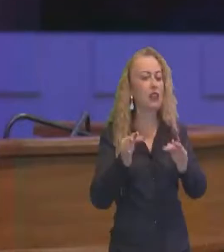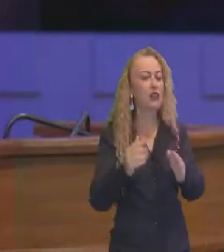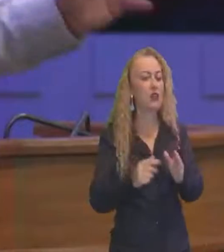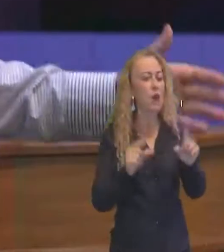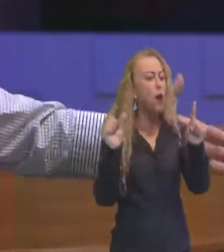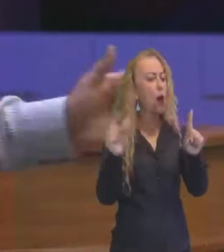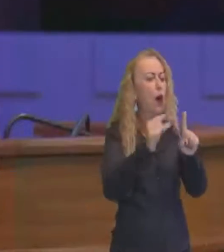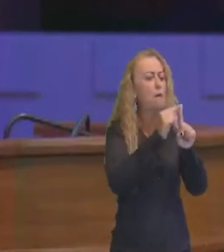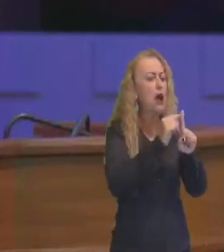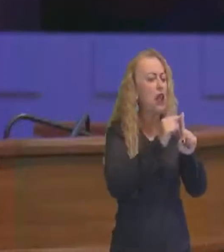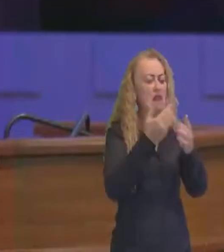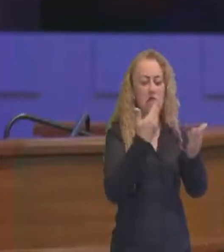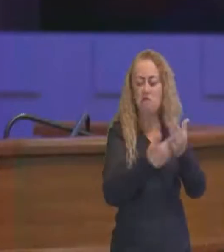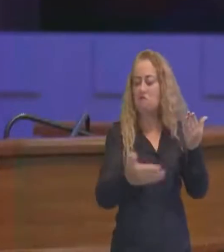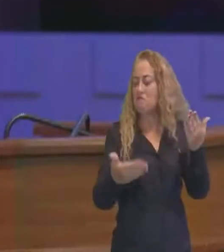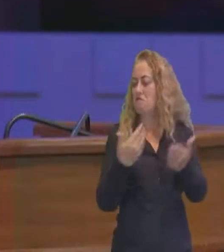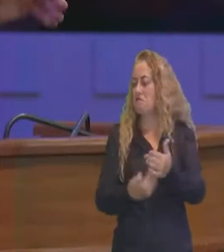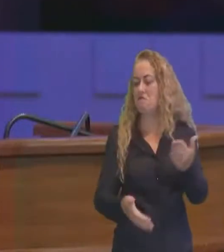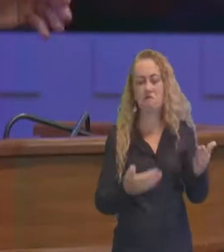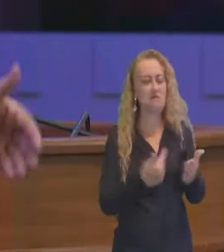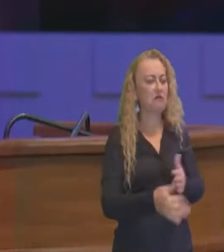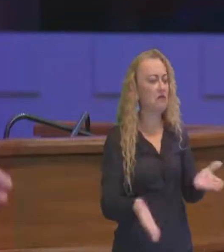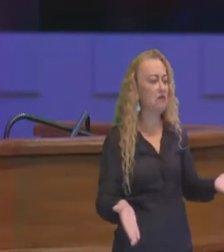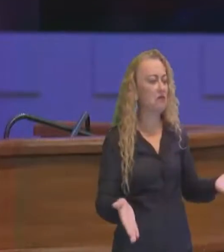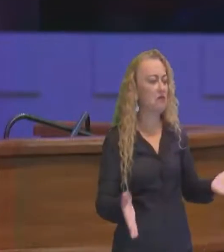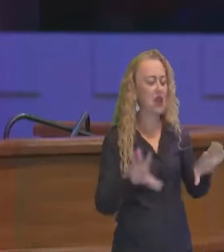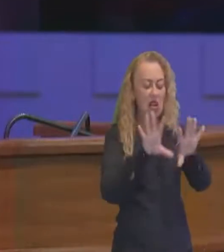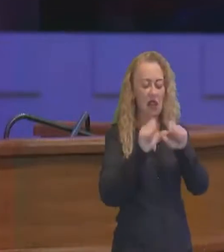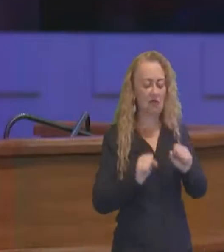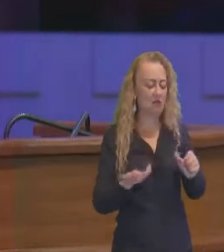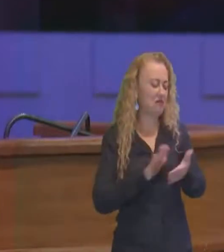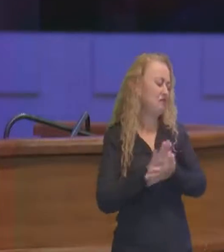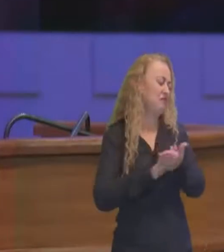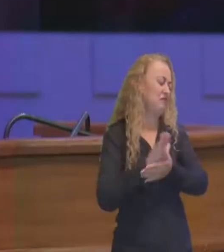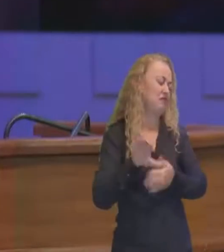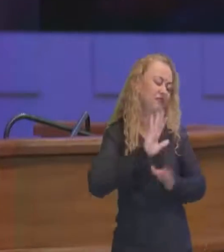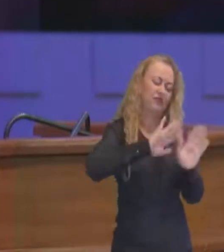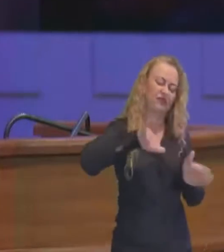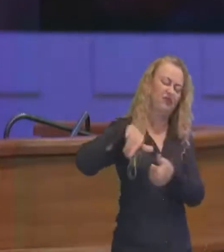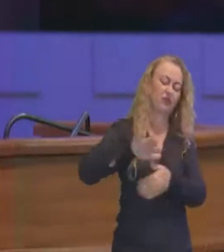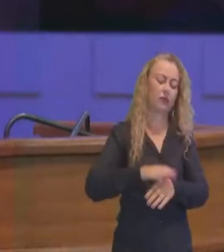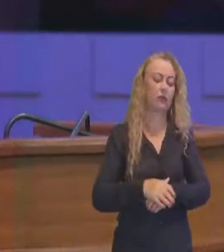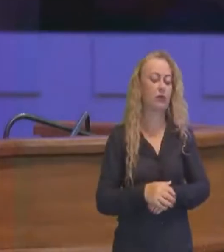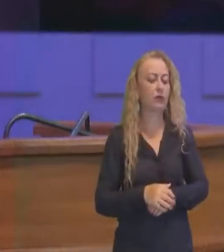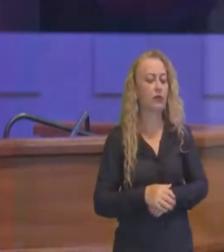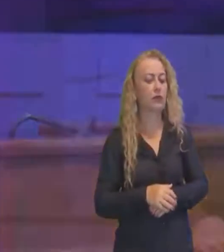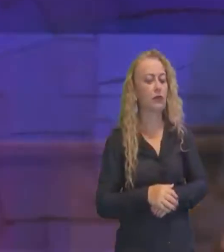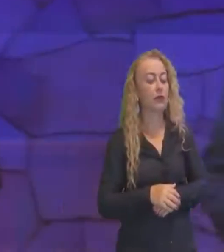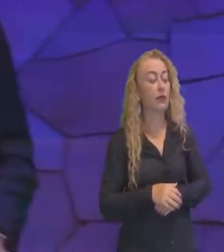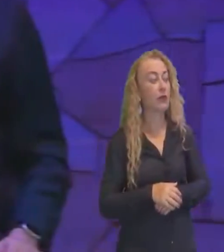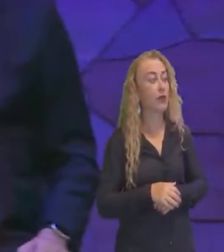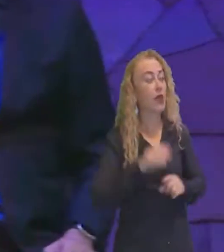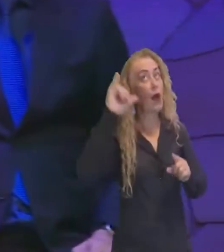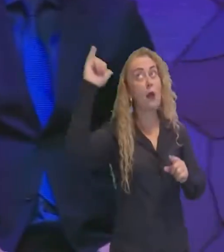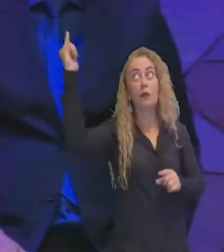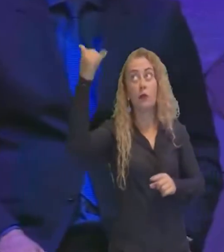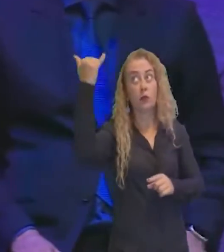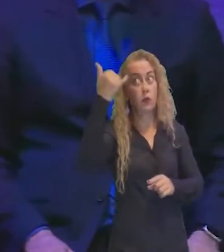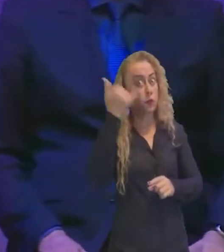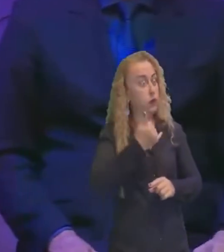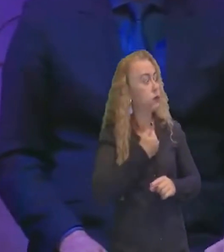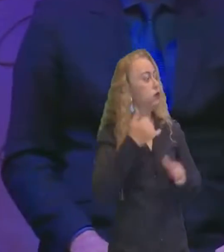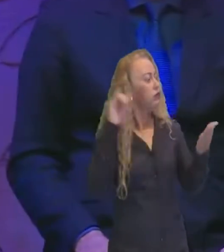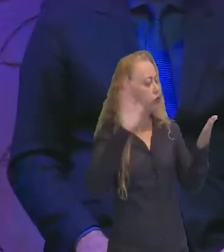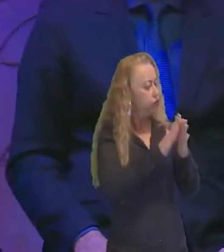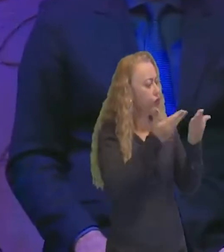palavra proscrita. Não se aceita mais a fidelidade. Mas, irmãos, a palavra de Deus, ela